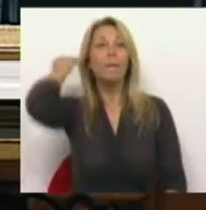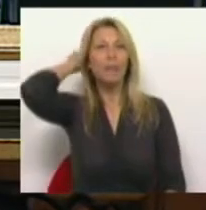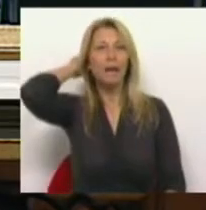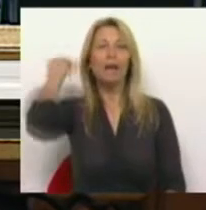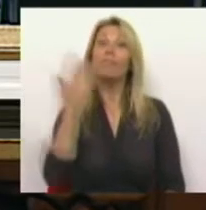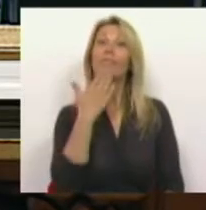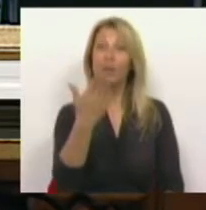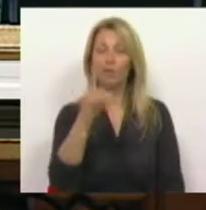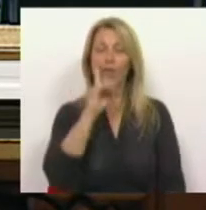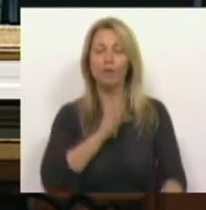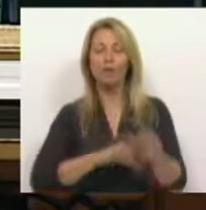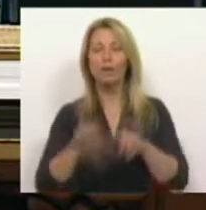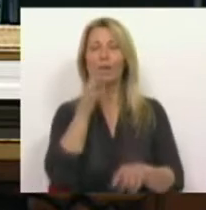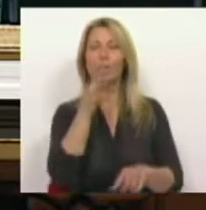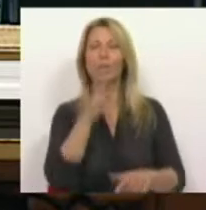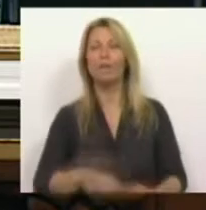favor, senhora deputada.